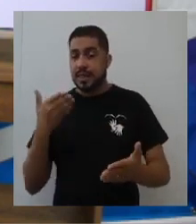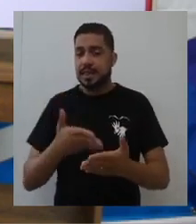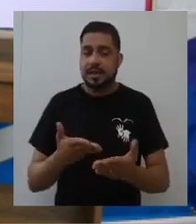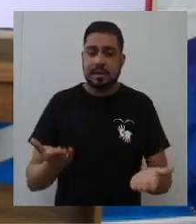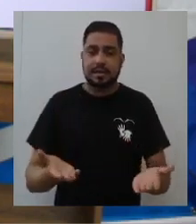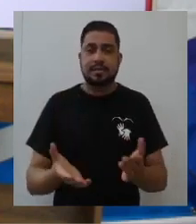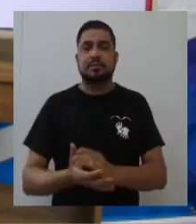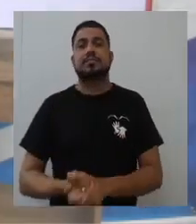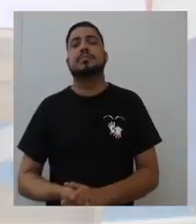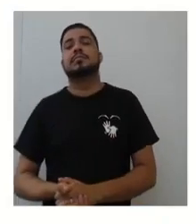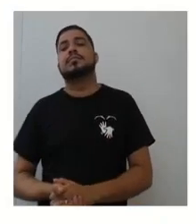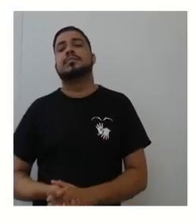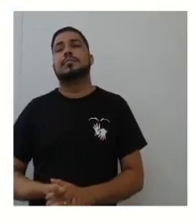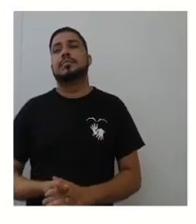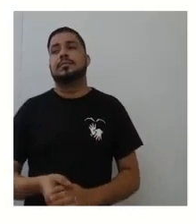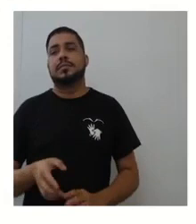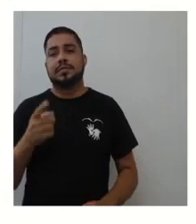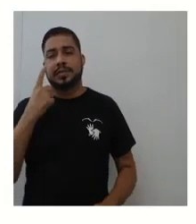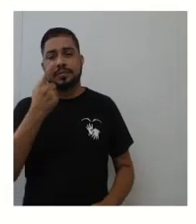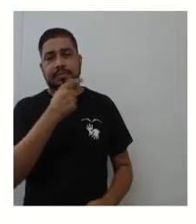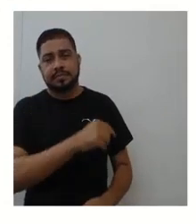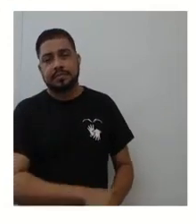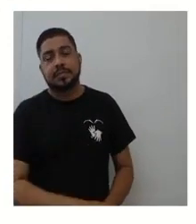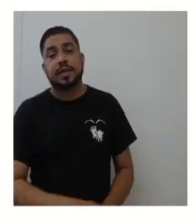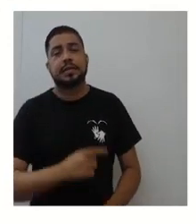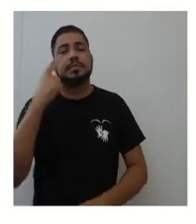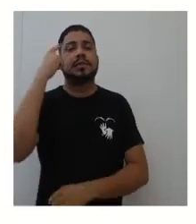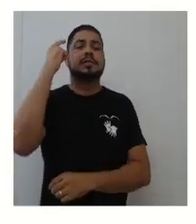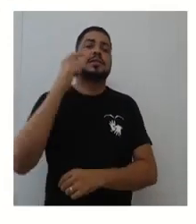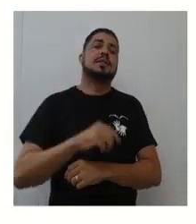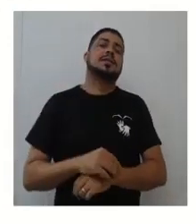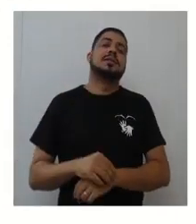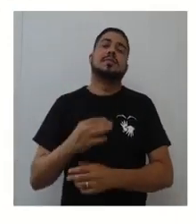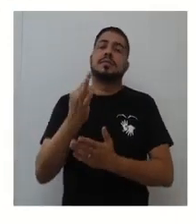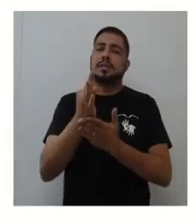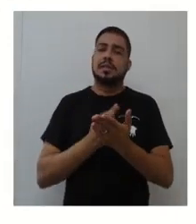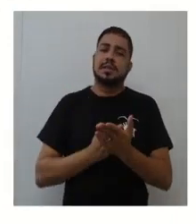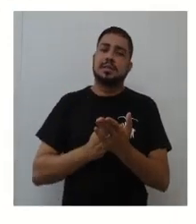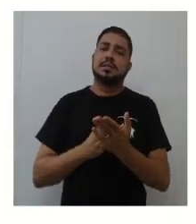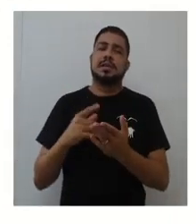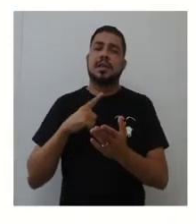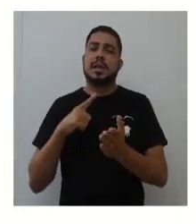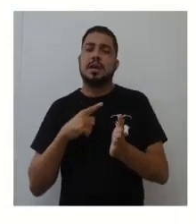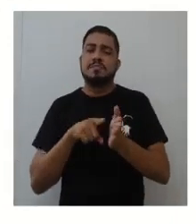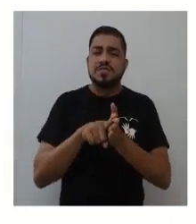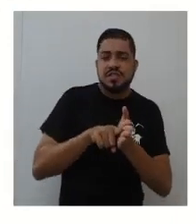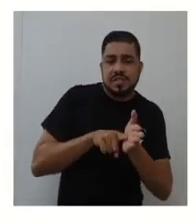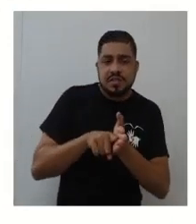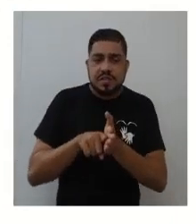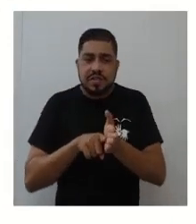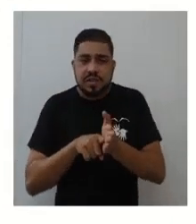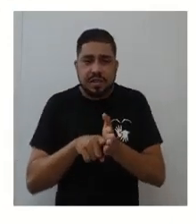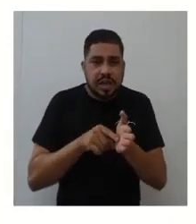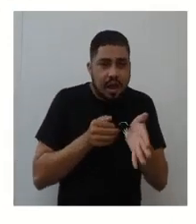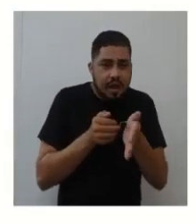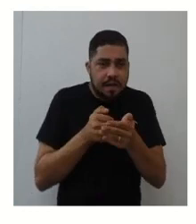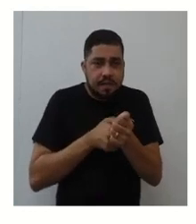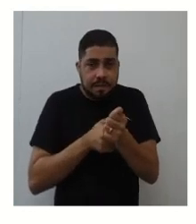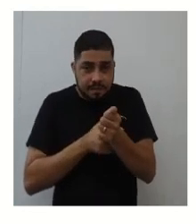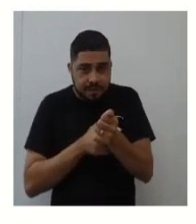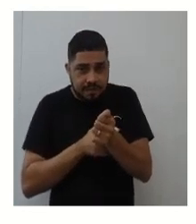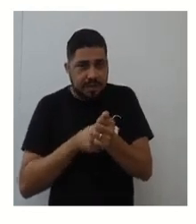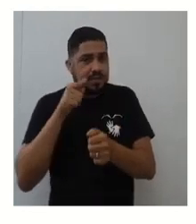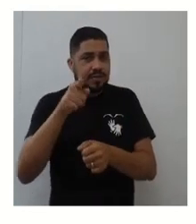Então olha só, se liga aí. Vamos imaginar que o texto é como um mistério a ser desvendado, meu filho, e você